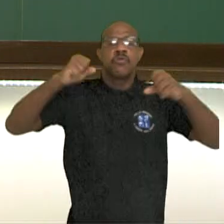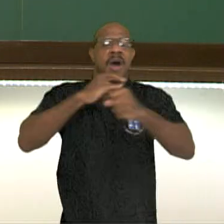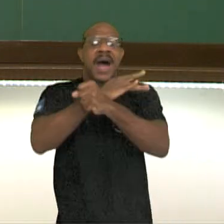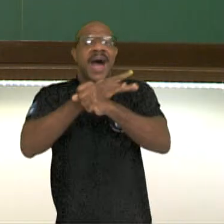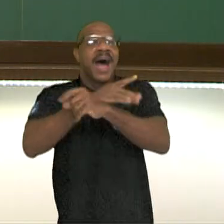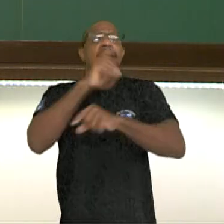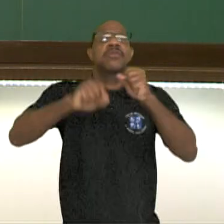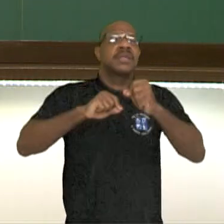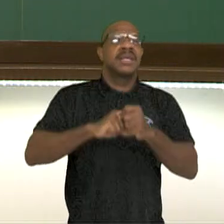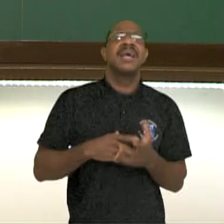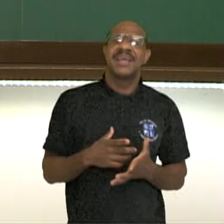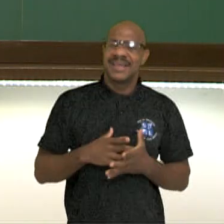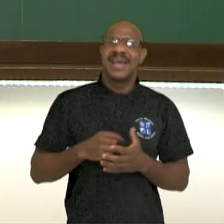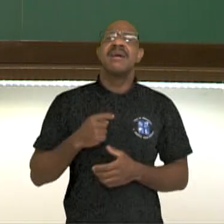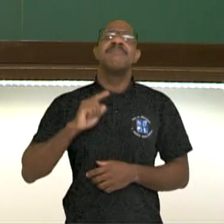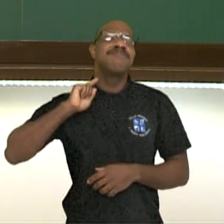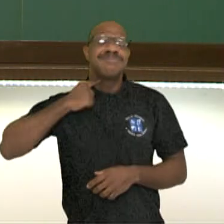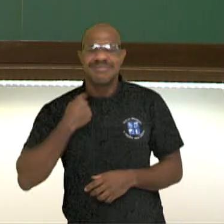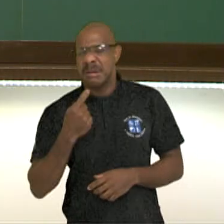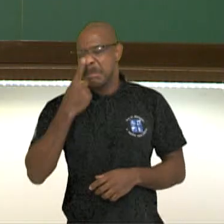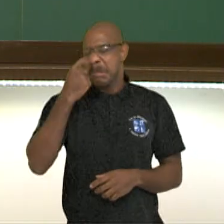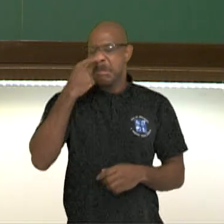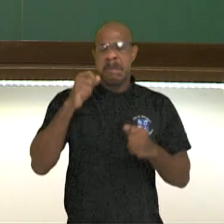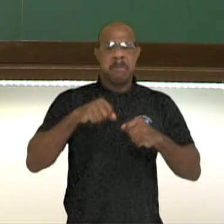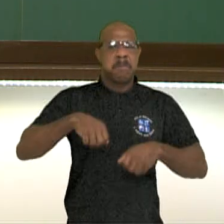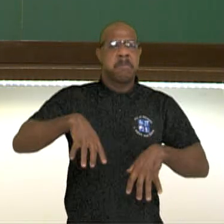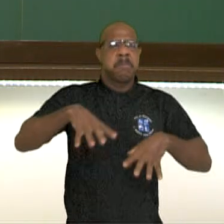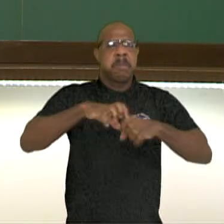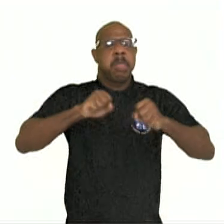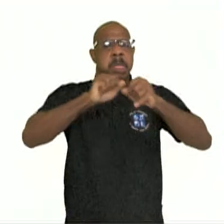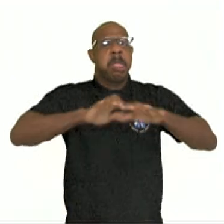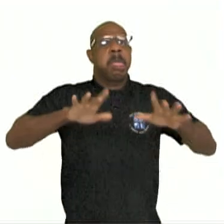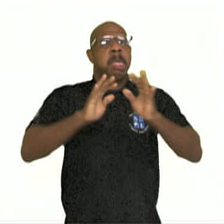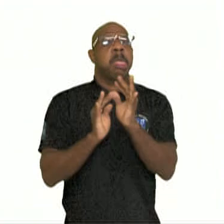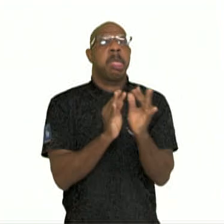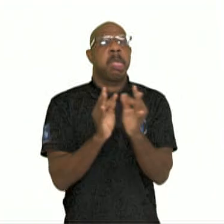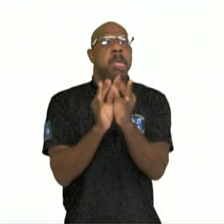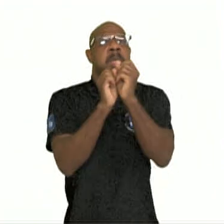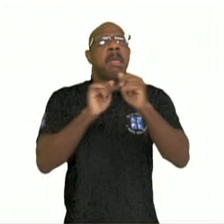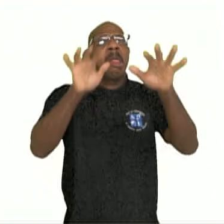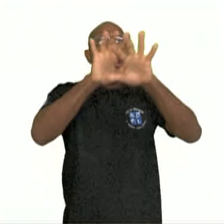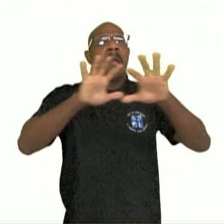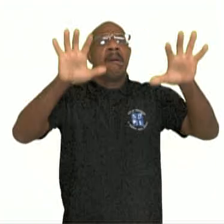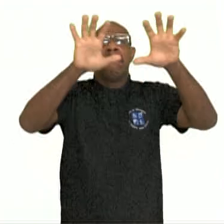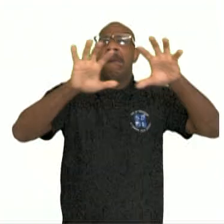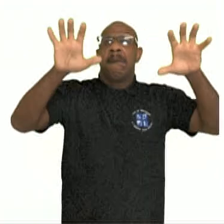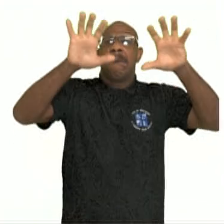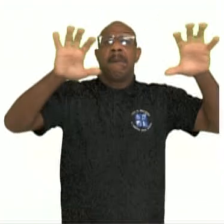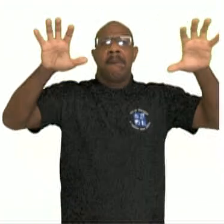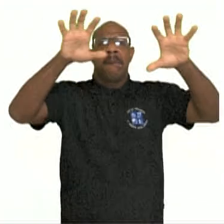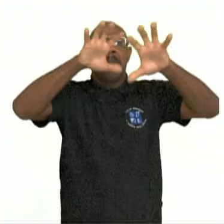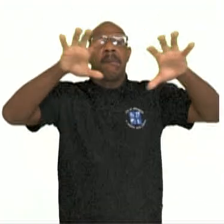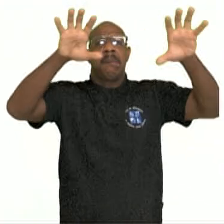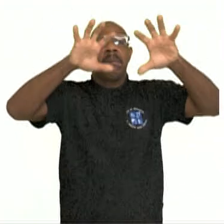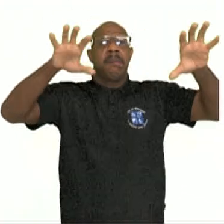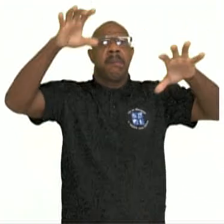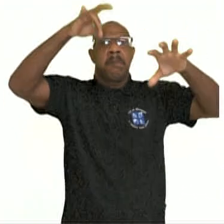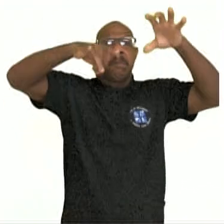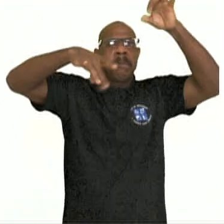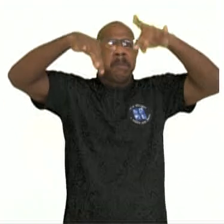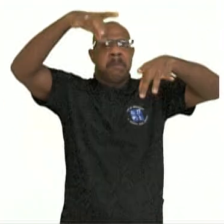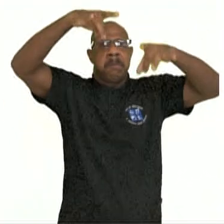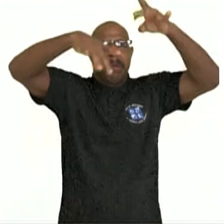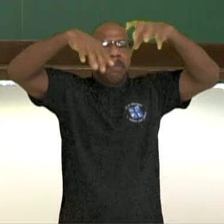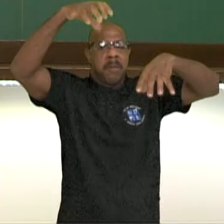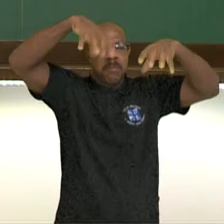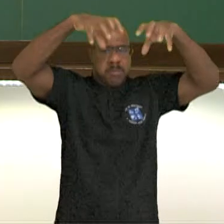todos aqueles poluentes que são enviados para a atmosfera, quando todos esses poluentes se concentram com as gotículas de água e ocorre